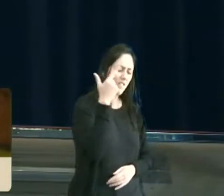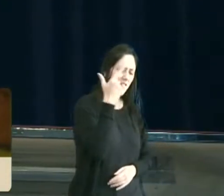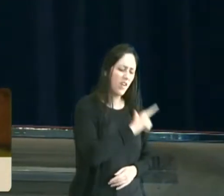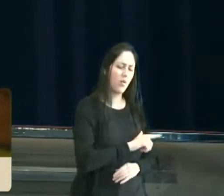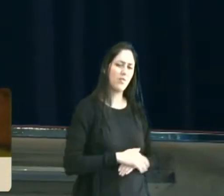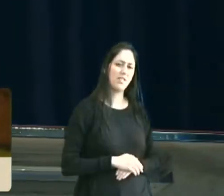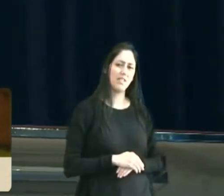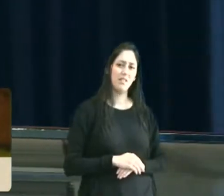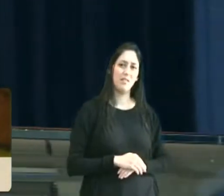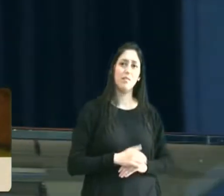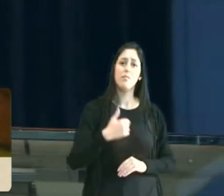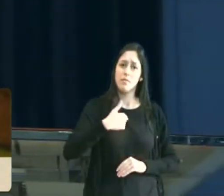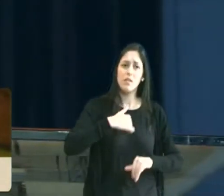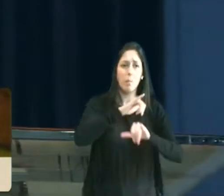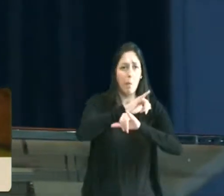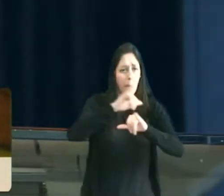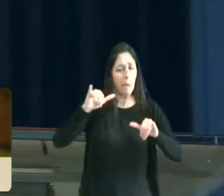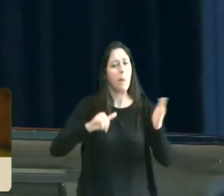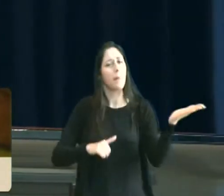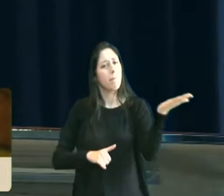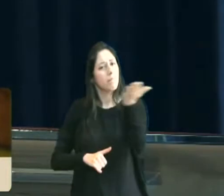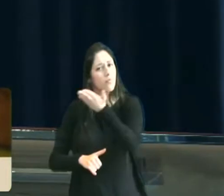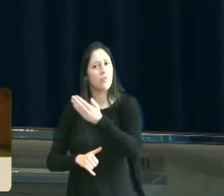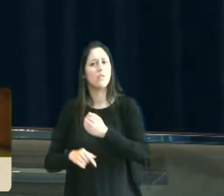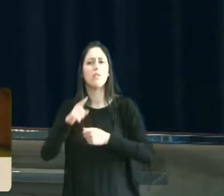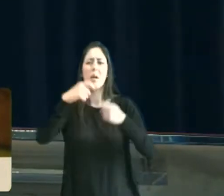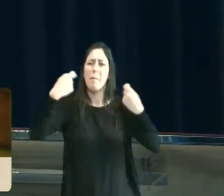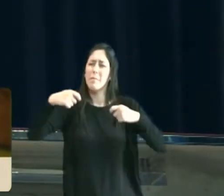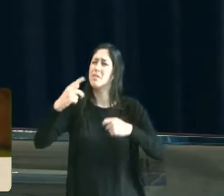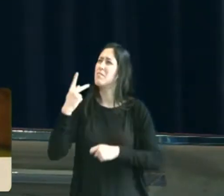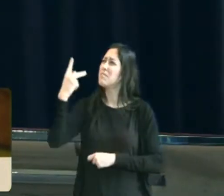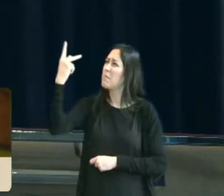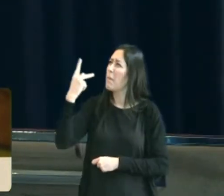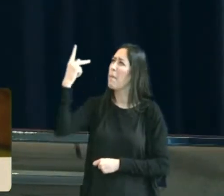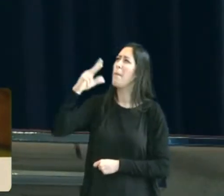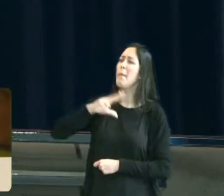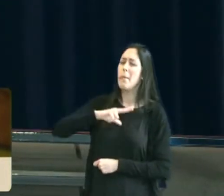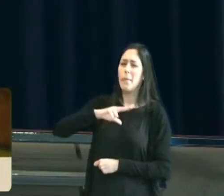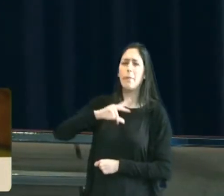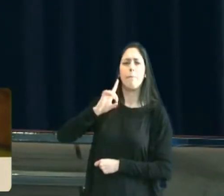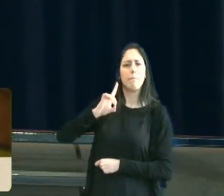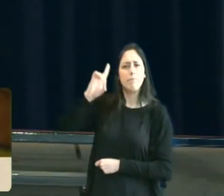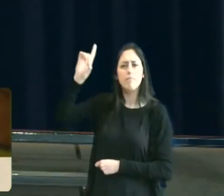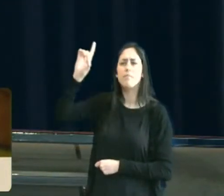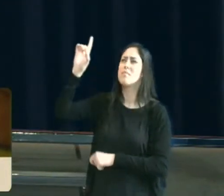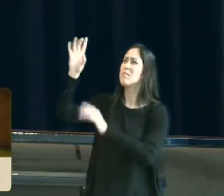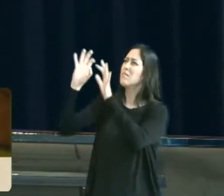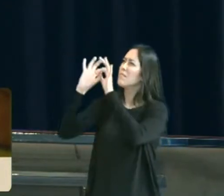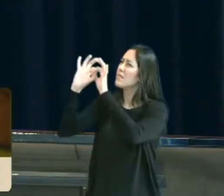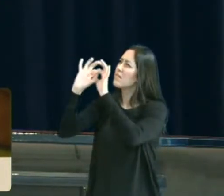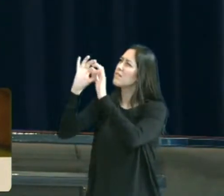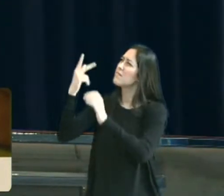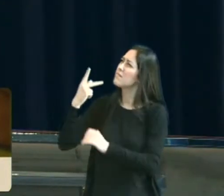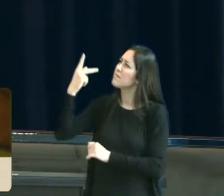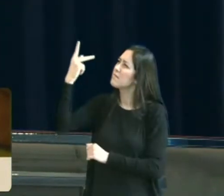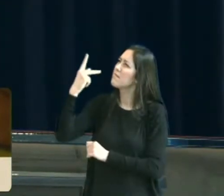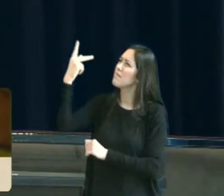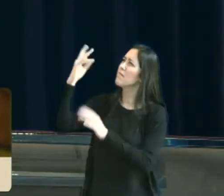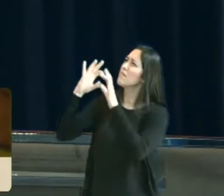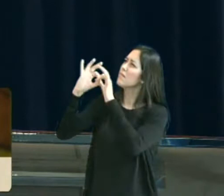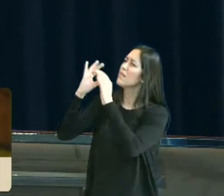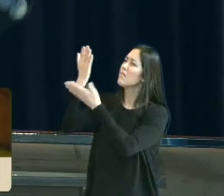você, procura o lugar retirado, procura o lugar da solitude, procura a